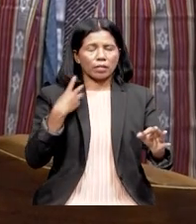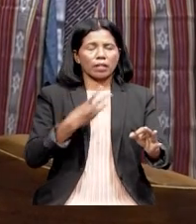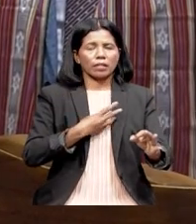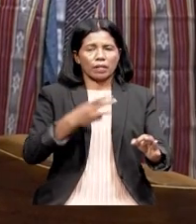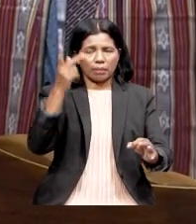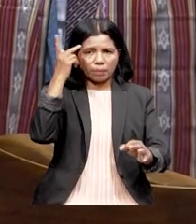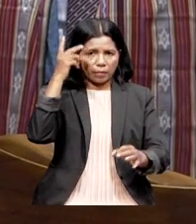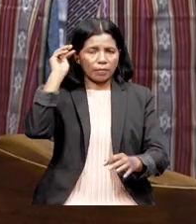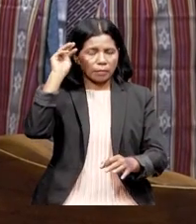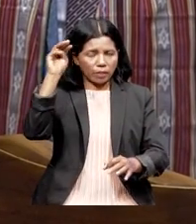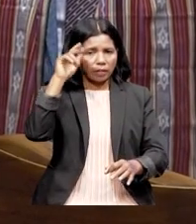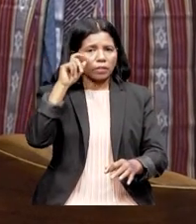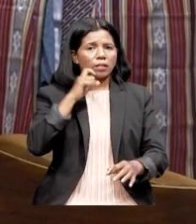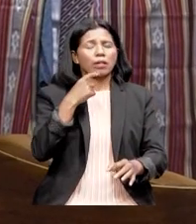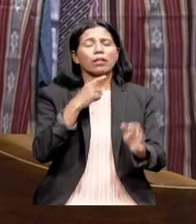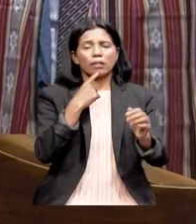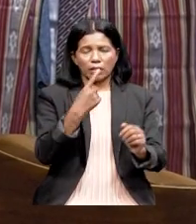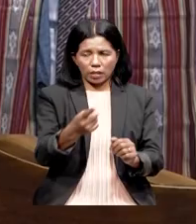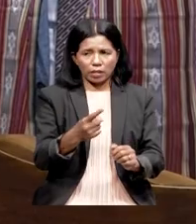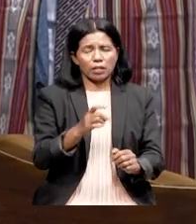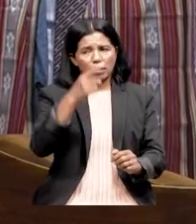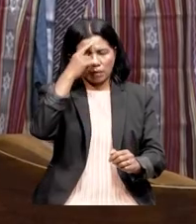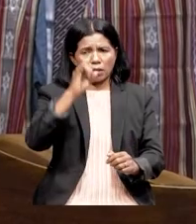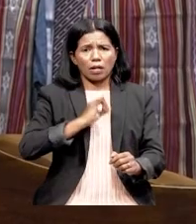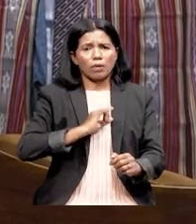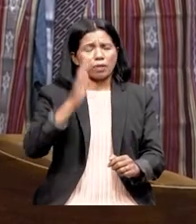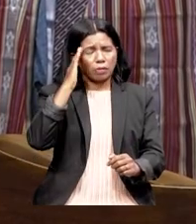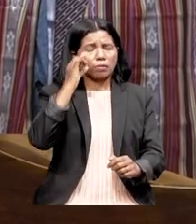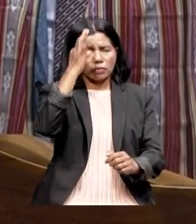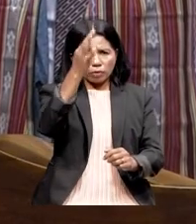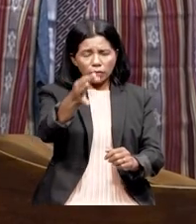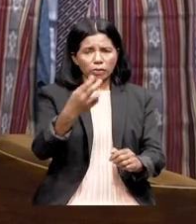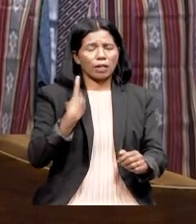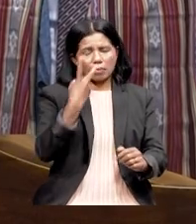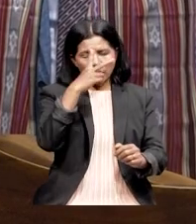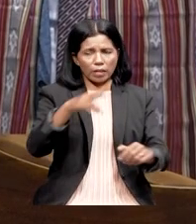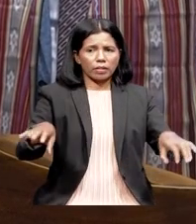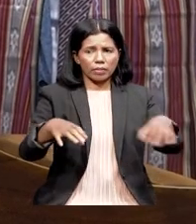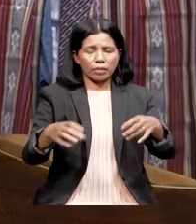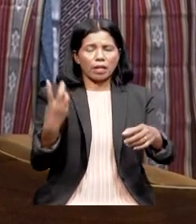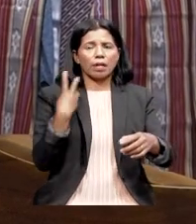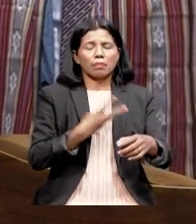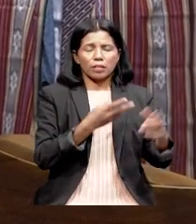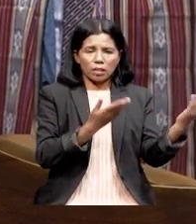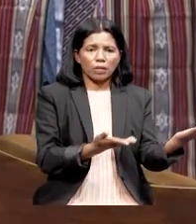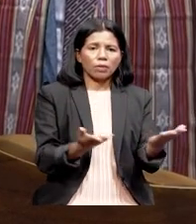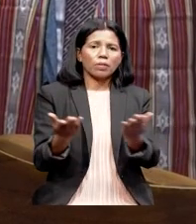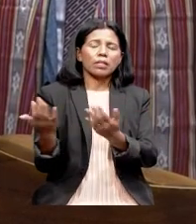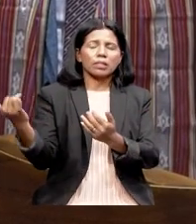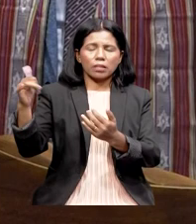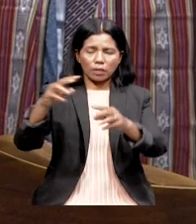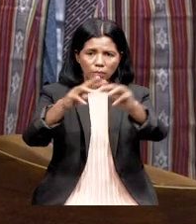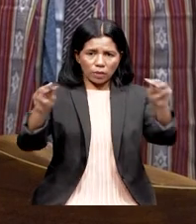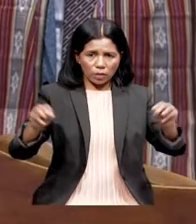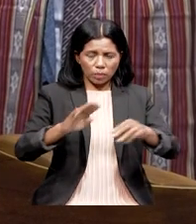excelência, primeiro-ministro Musatona, também é a minha serviço. A Mr. Louris Cira ba iha município